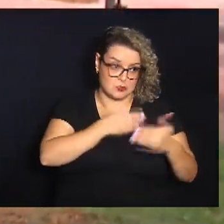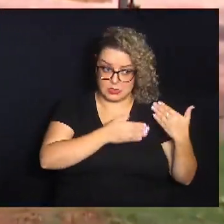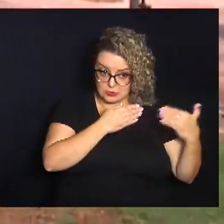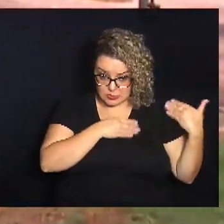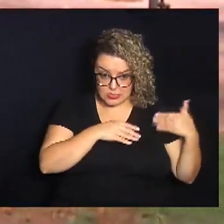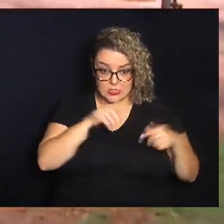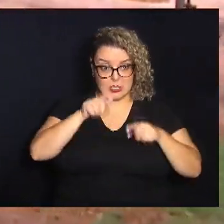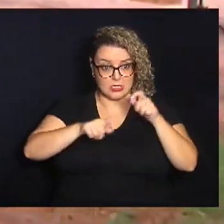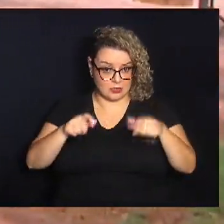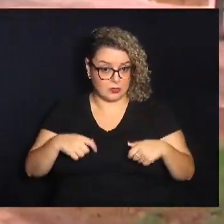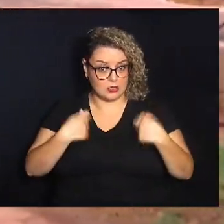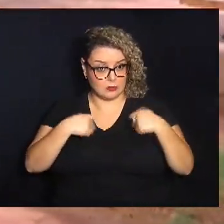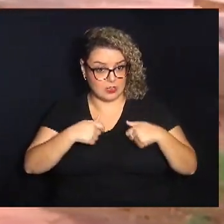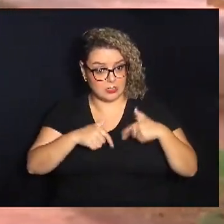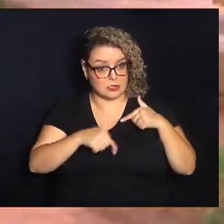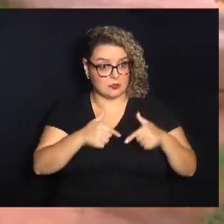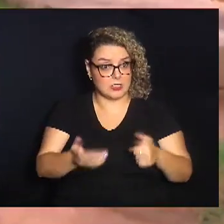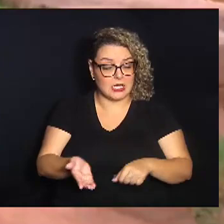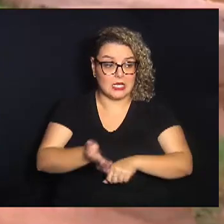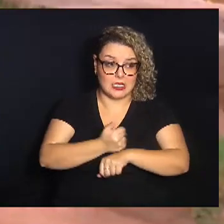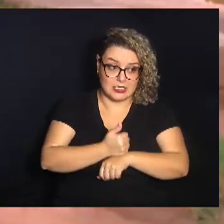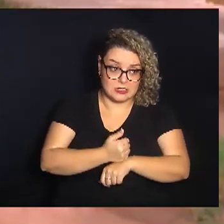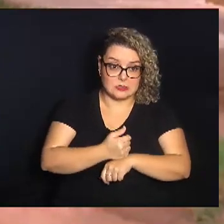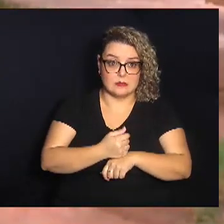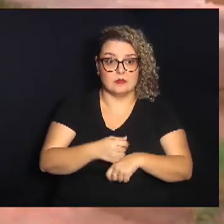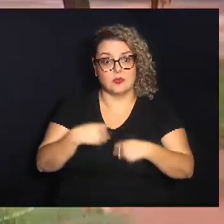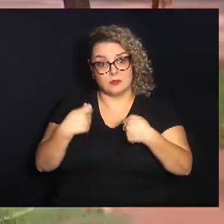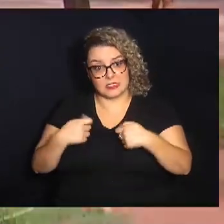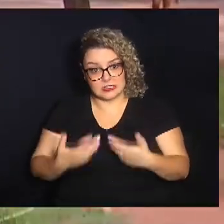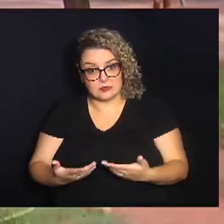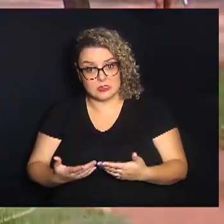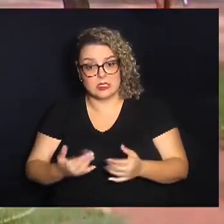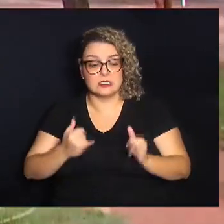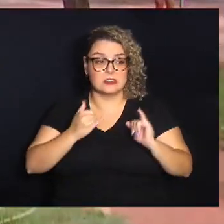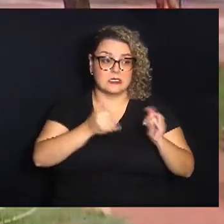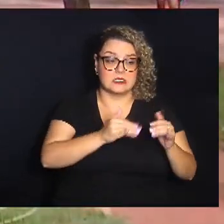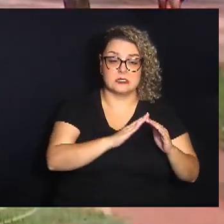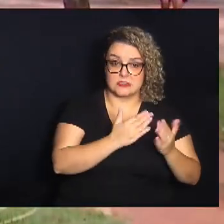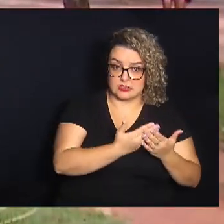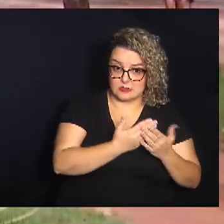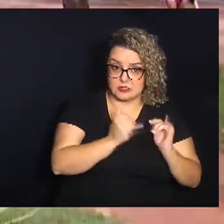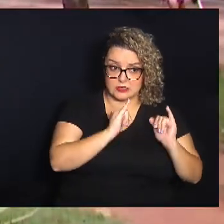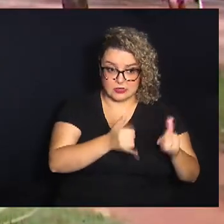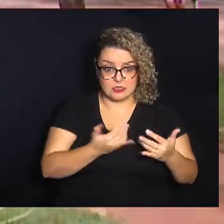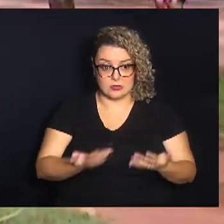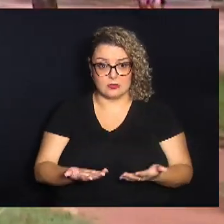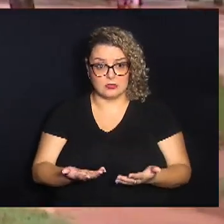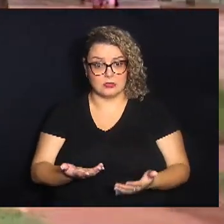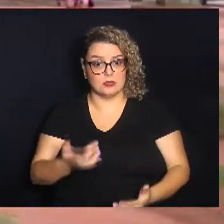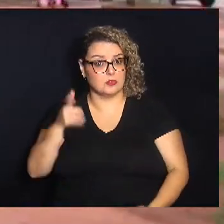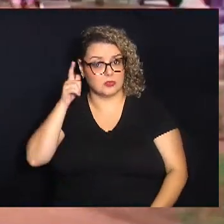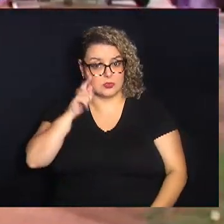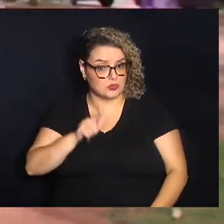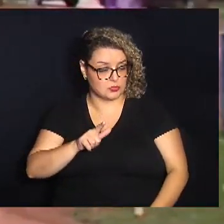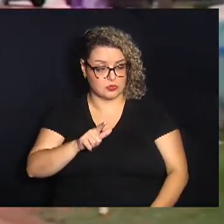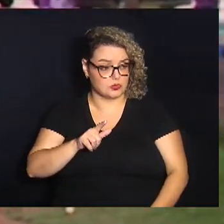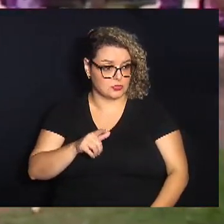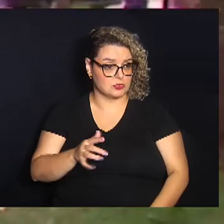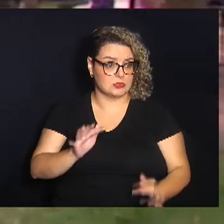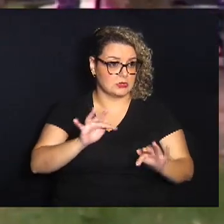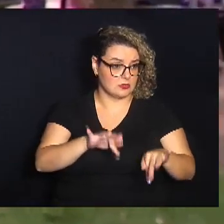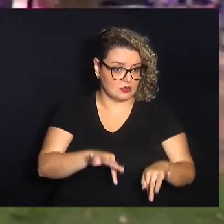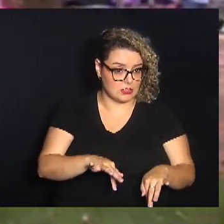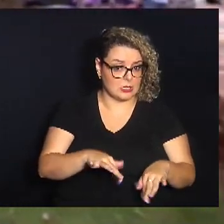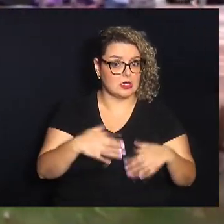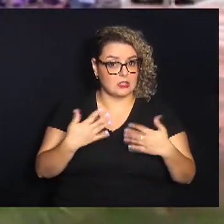pessoas começavam a trabalhar muito cedo devido às necessidades, eles largavam os estudos. Não chegaram a terminar.